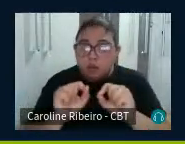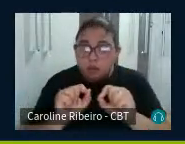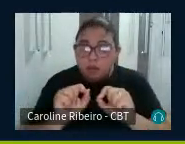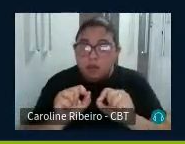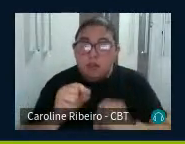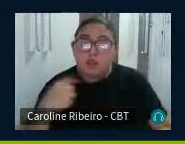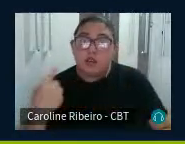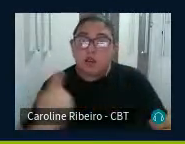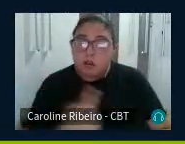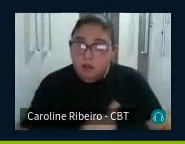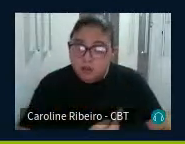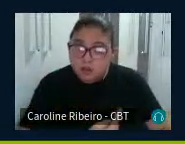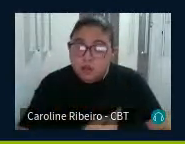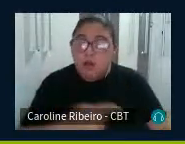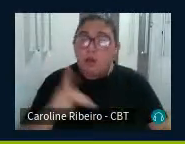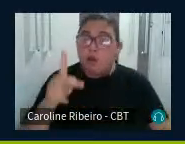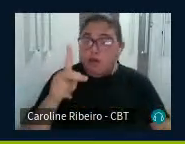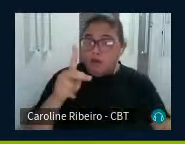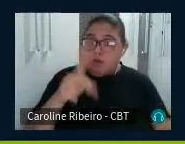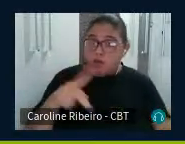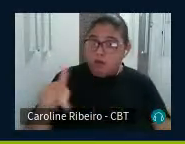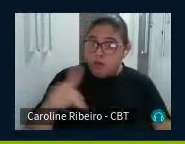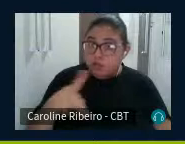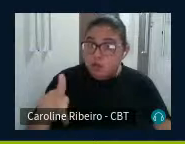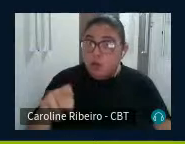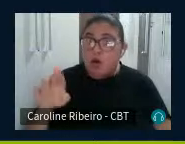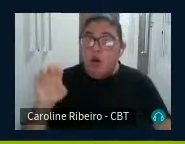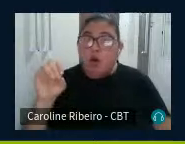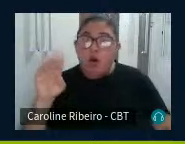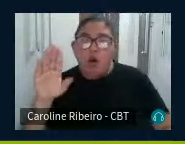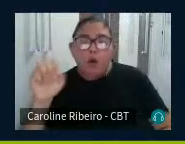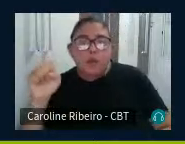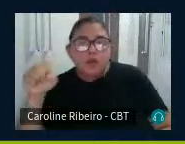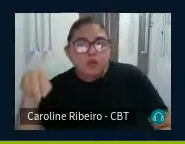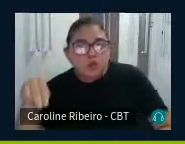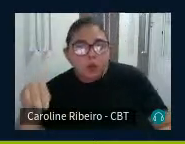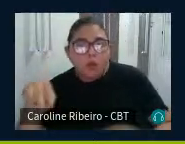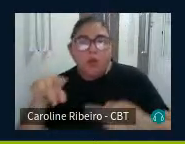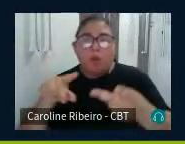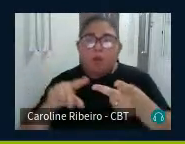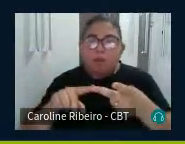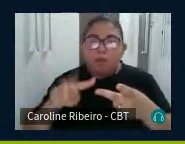professor Robson também, da Tereza, que são os primeiros